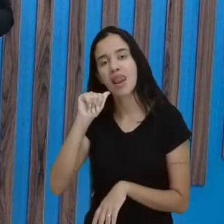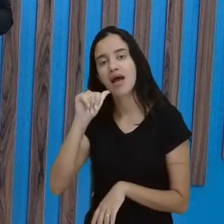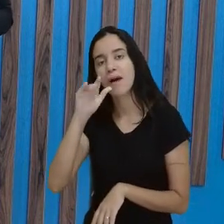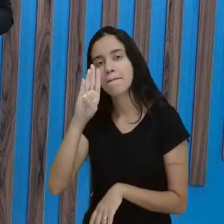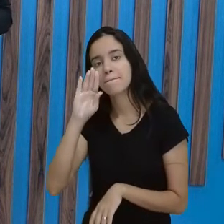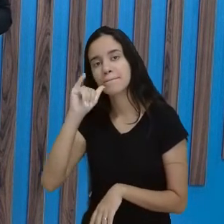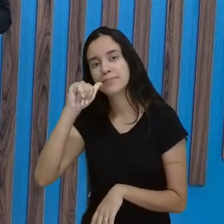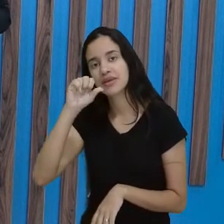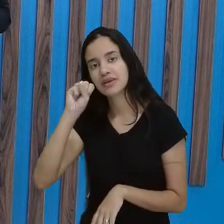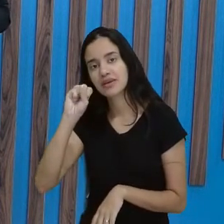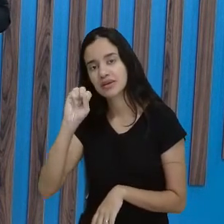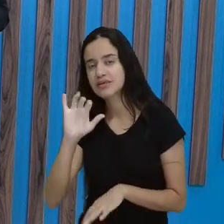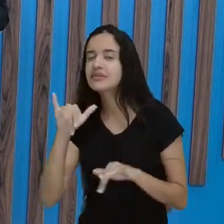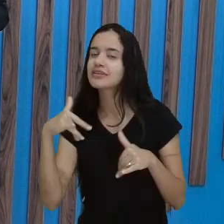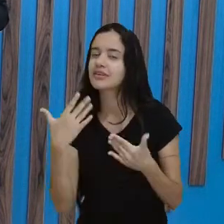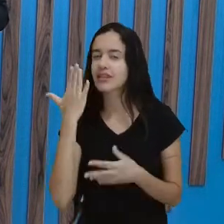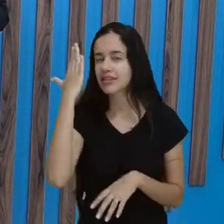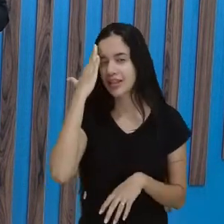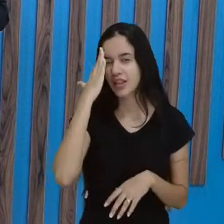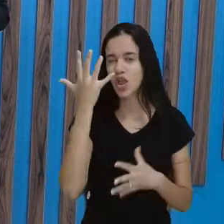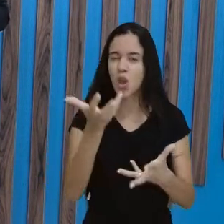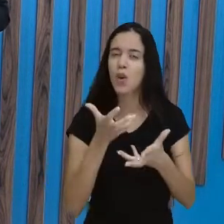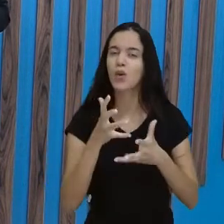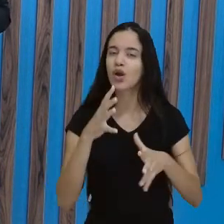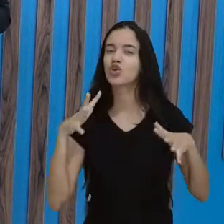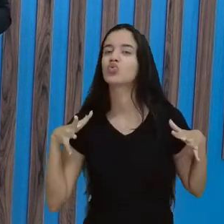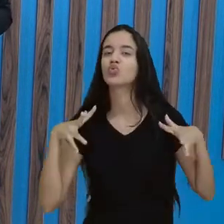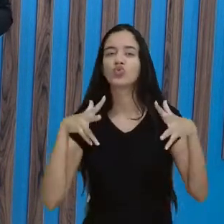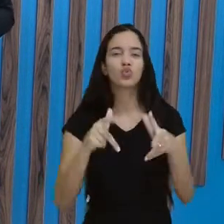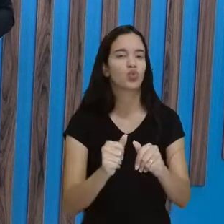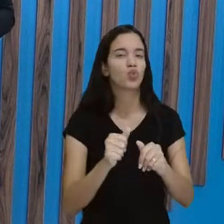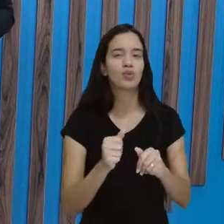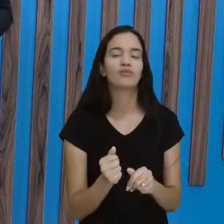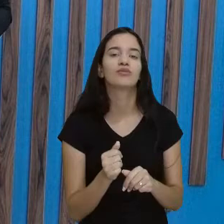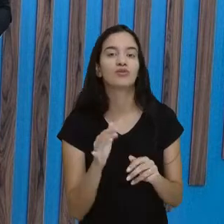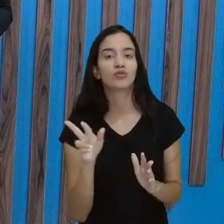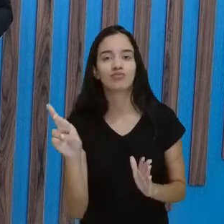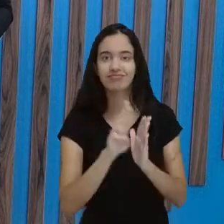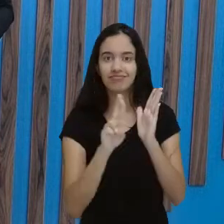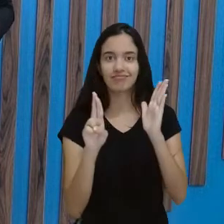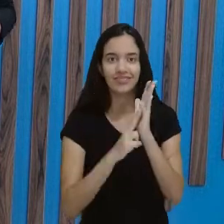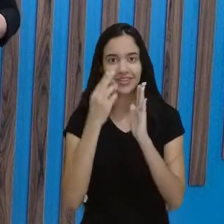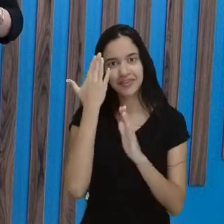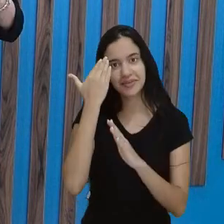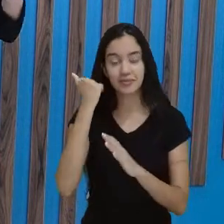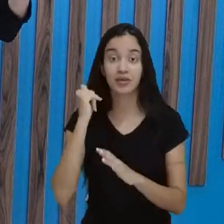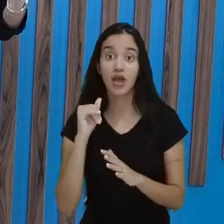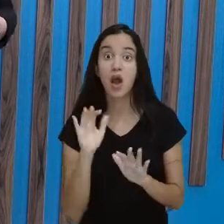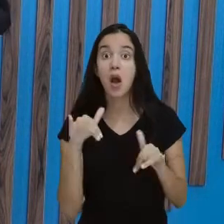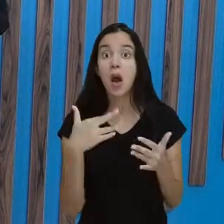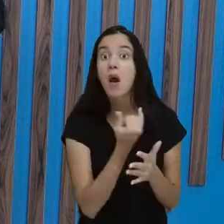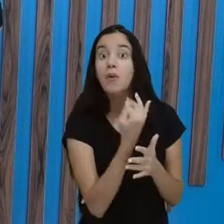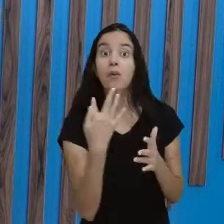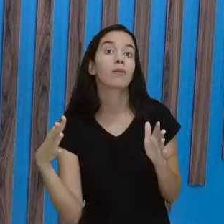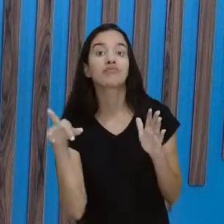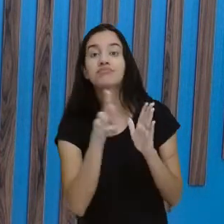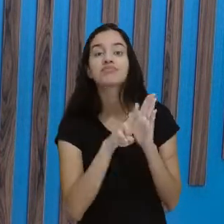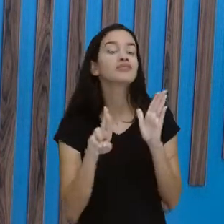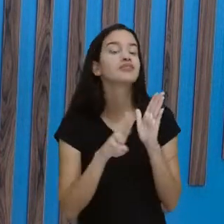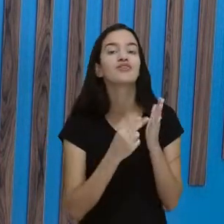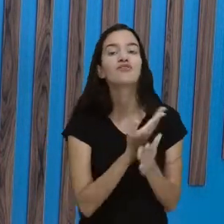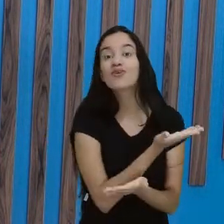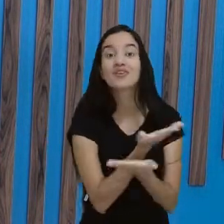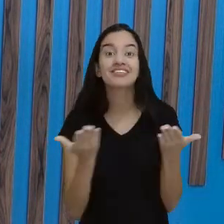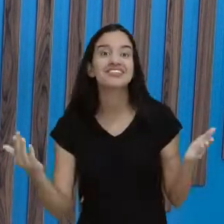Bilabiais. Entenderam? Quero todo mundo aí bem fera nessa regra, tá, gente? Olha quantas regras vocês